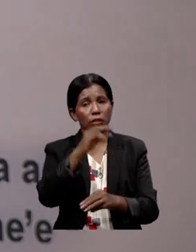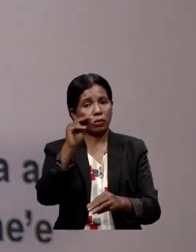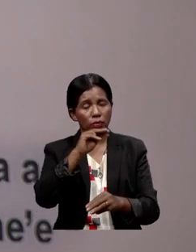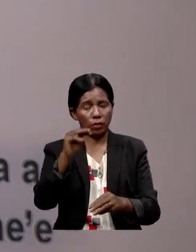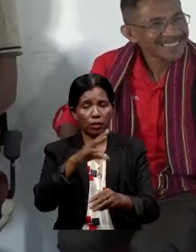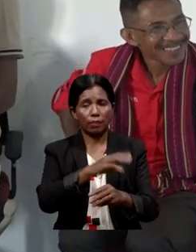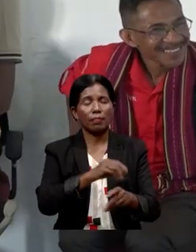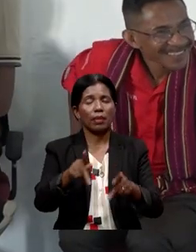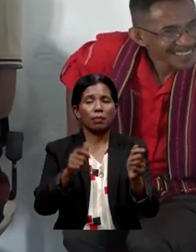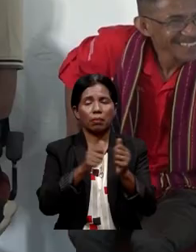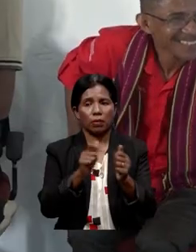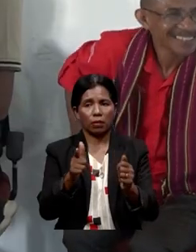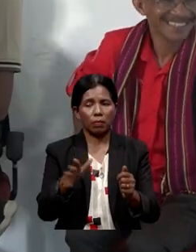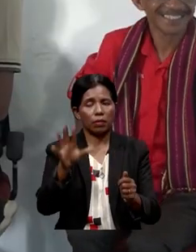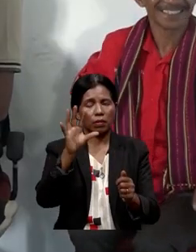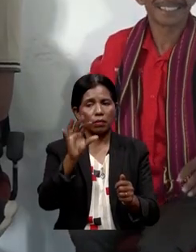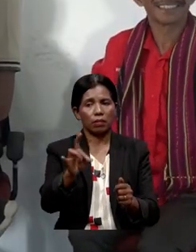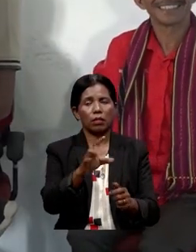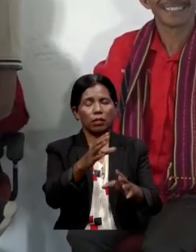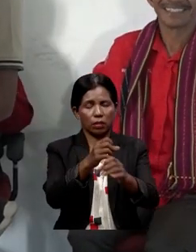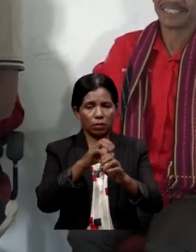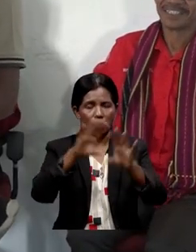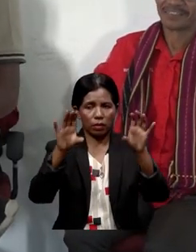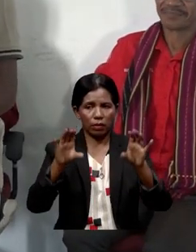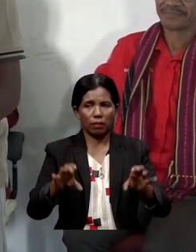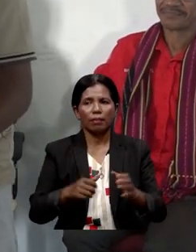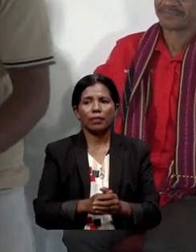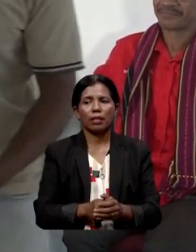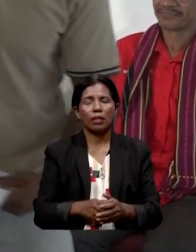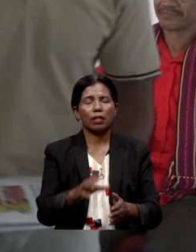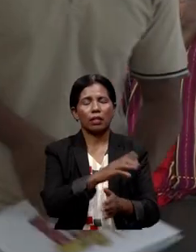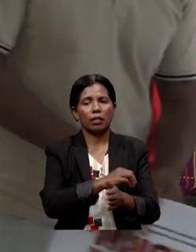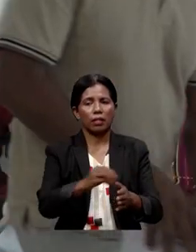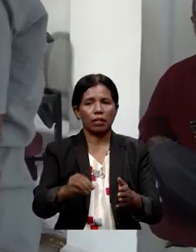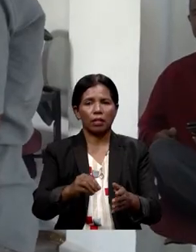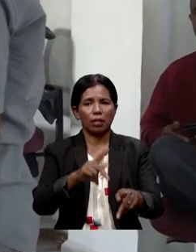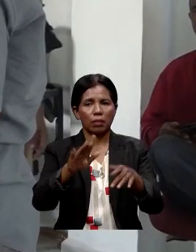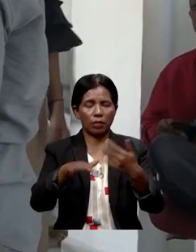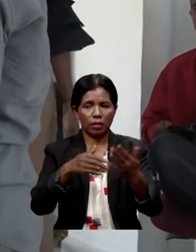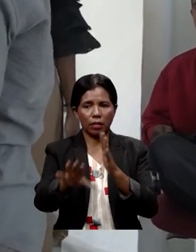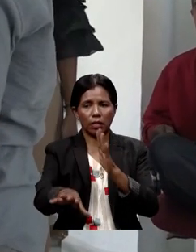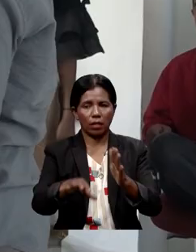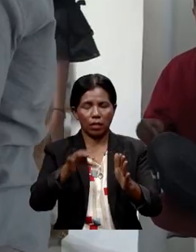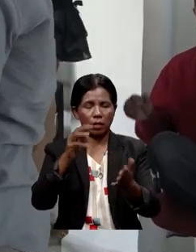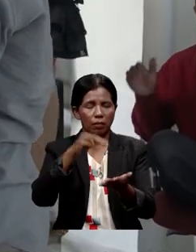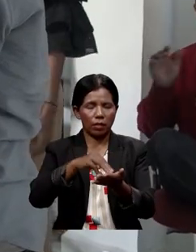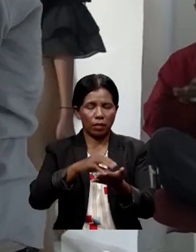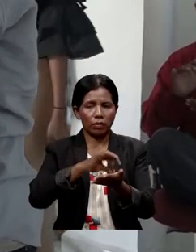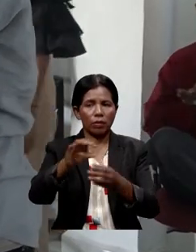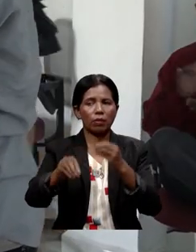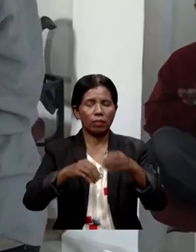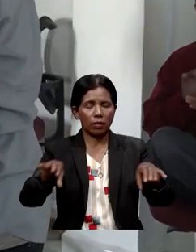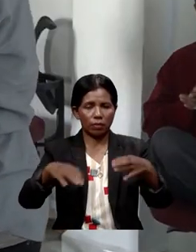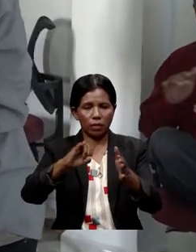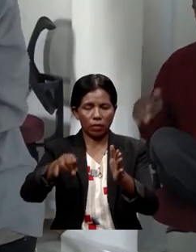formando na Enrolação Anual, sim, certificado curso de oralismo NEM. E a curso de oralismo NEM, formando se reta em matéria de formação, quando a